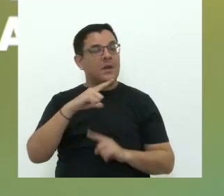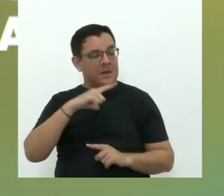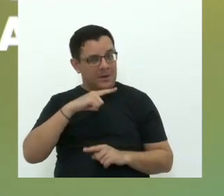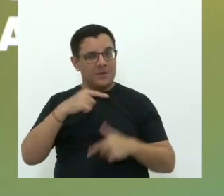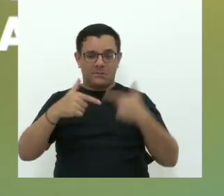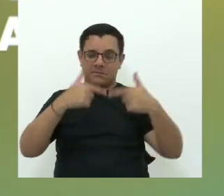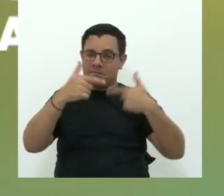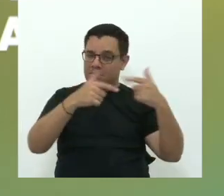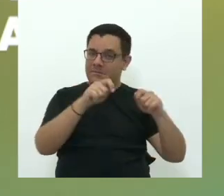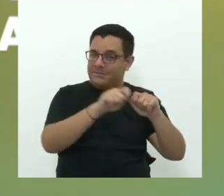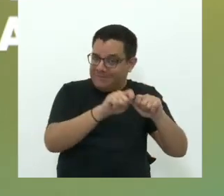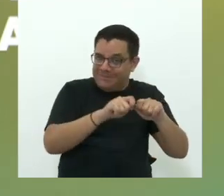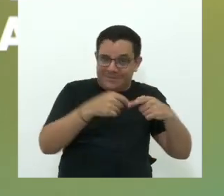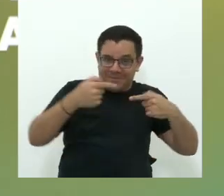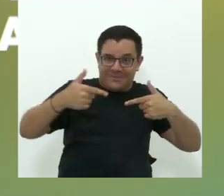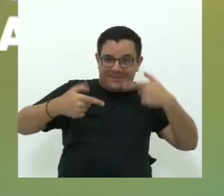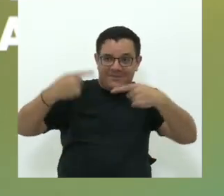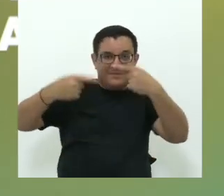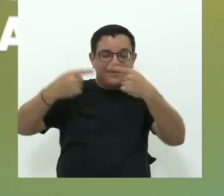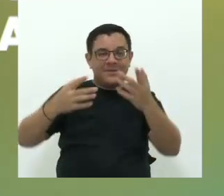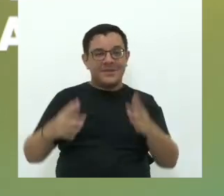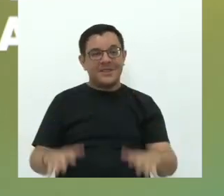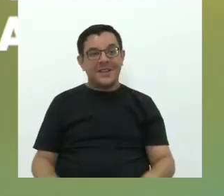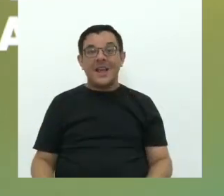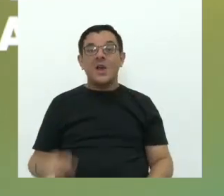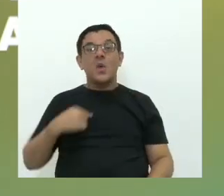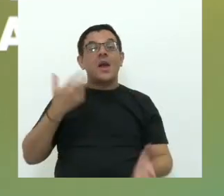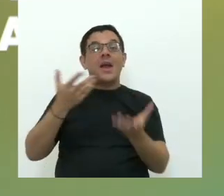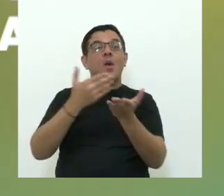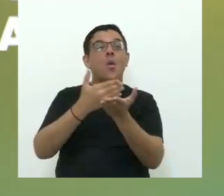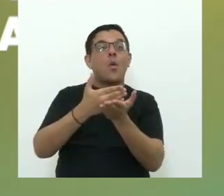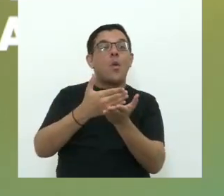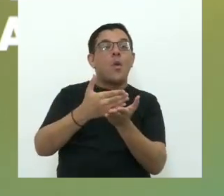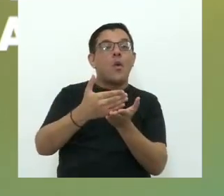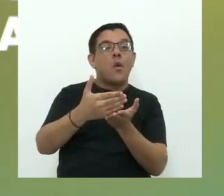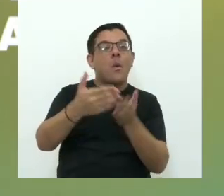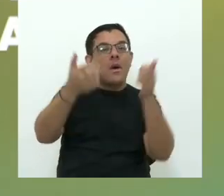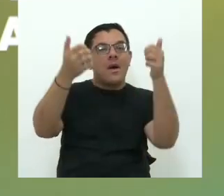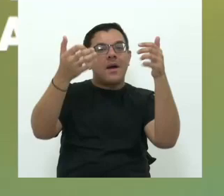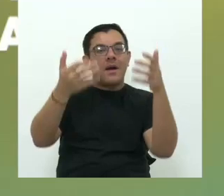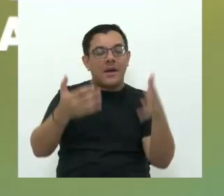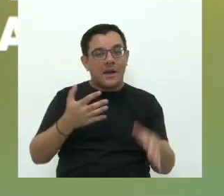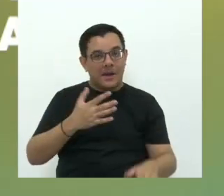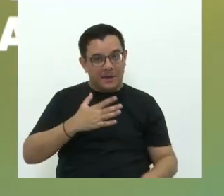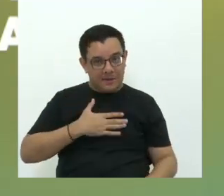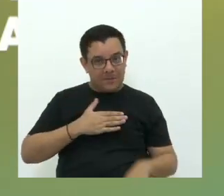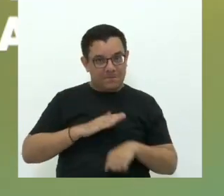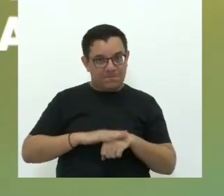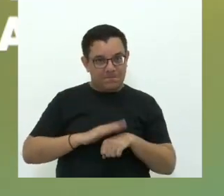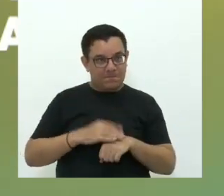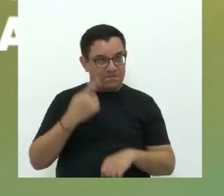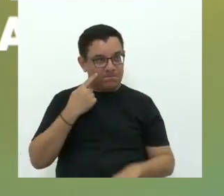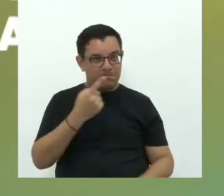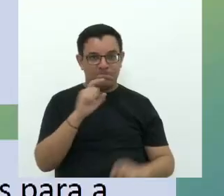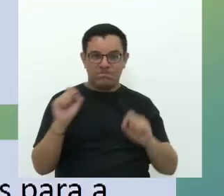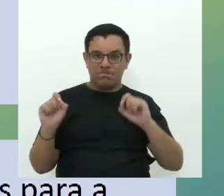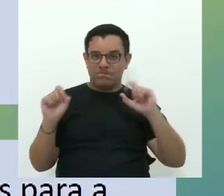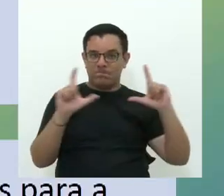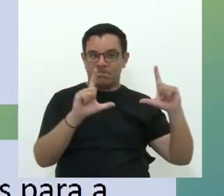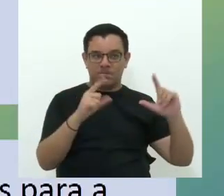é esse o ponto que eu gostaria de começar a minha fala por favor o primeiro